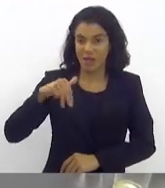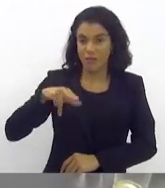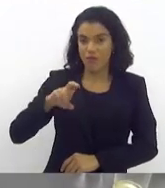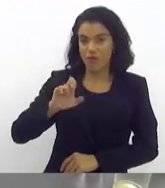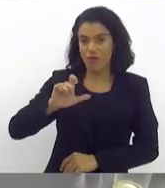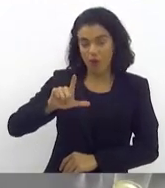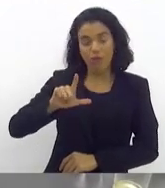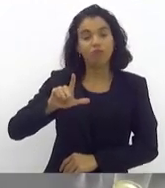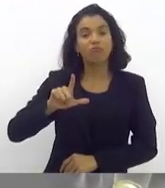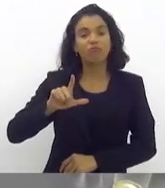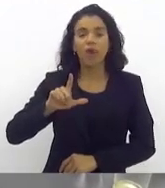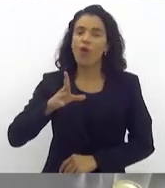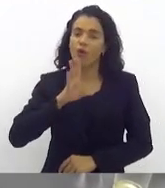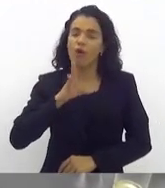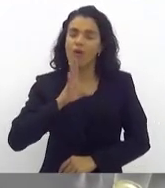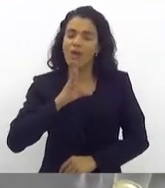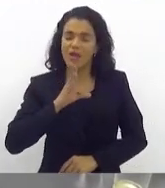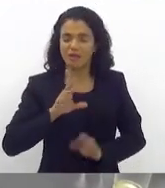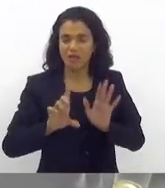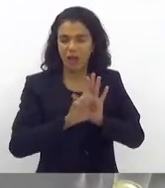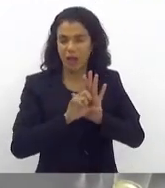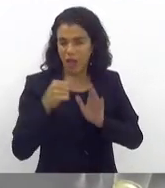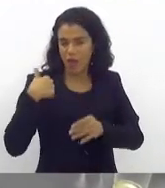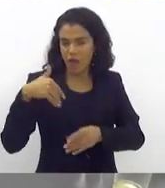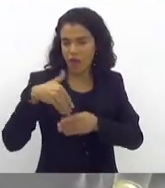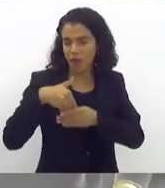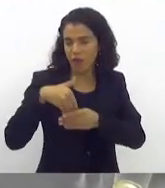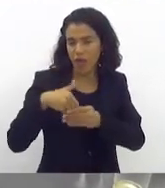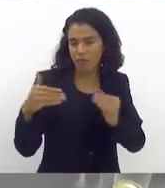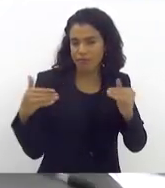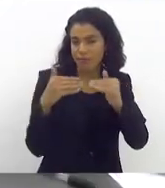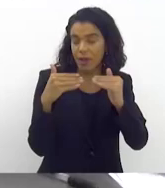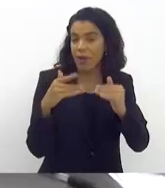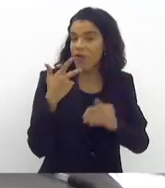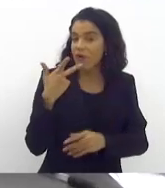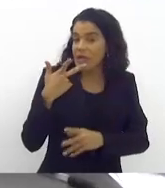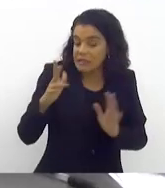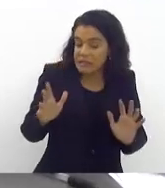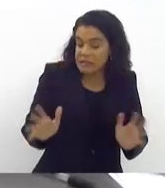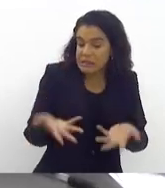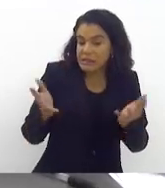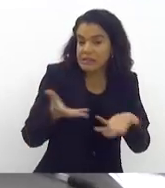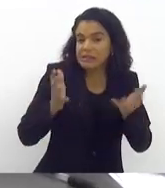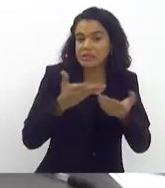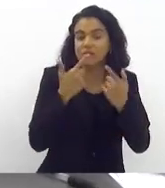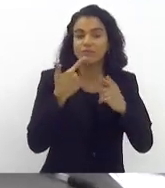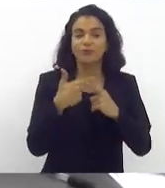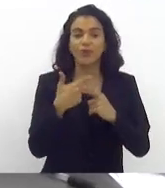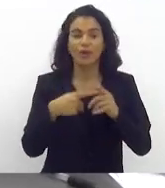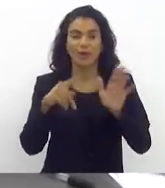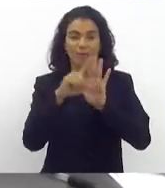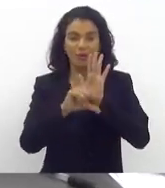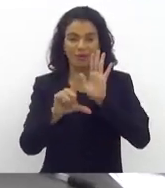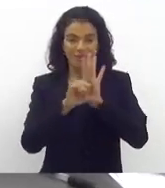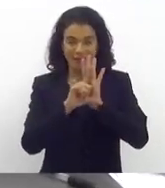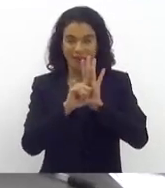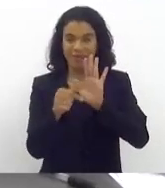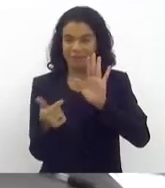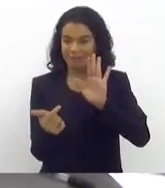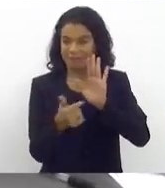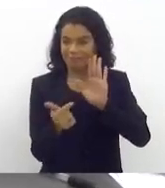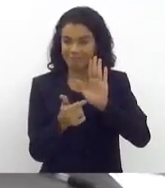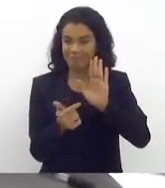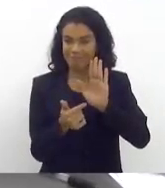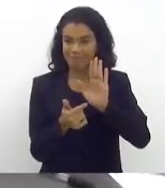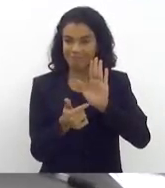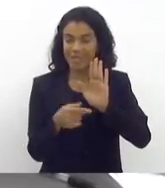conheço essa lei, eu votei favorável, muito boa. Não, mas eu falei do estímulo porque este projeto, deputado